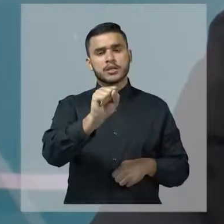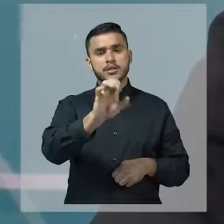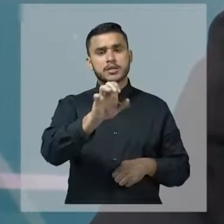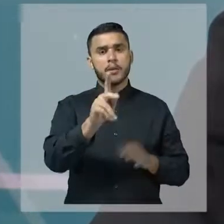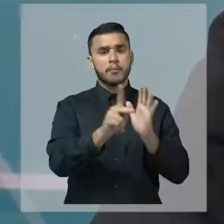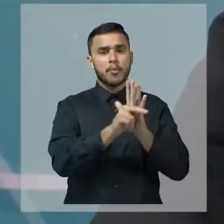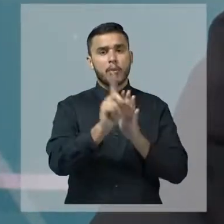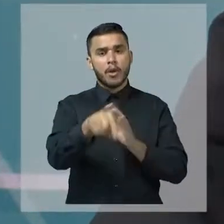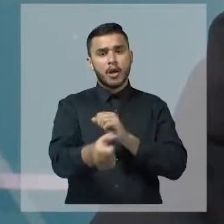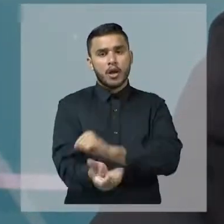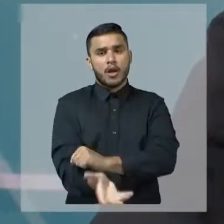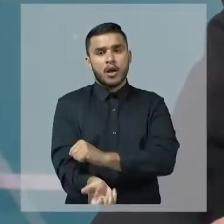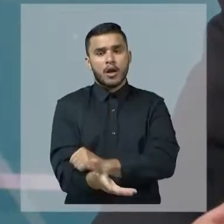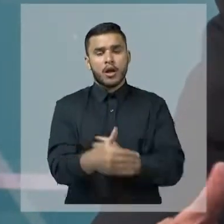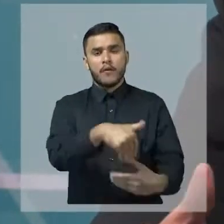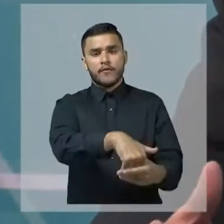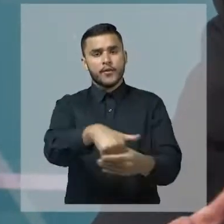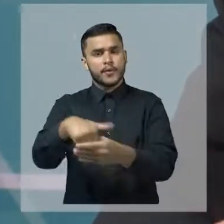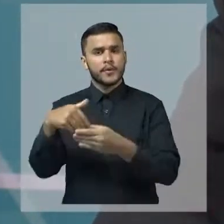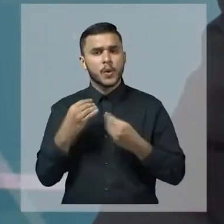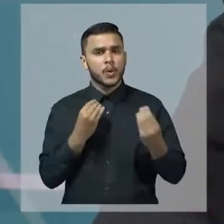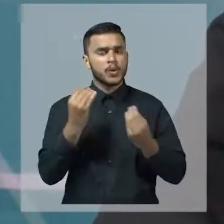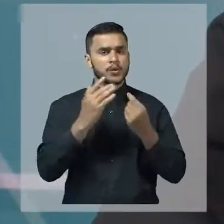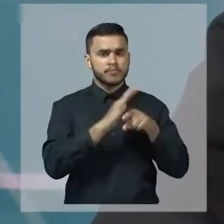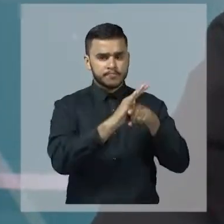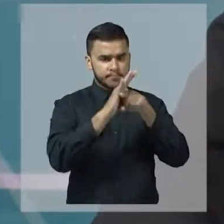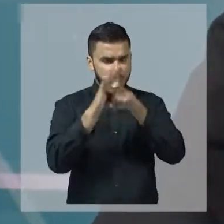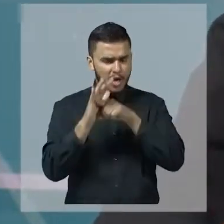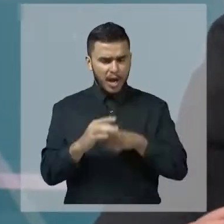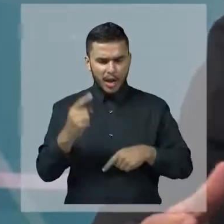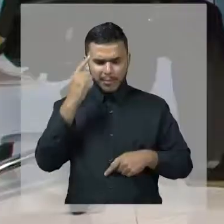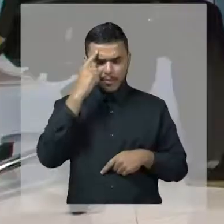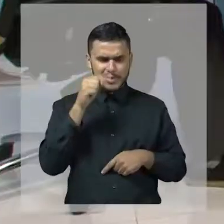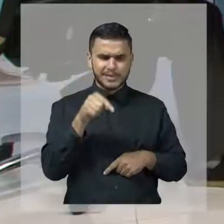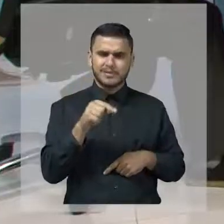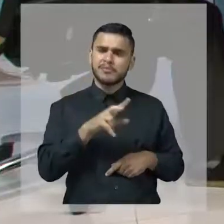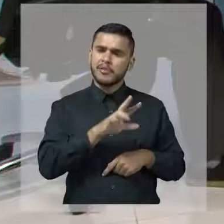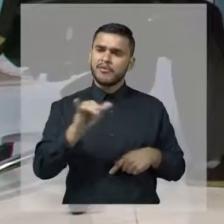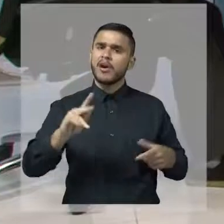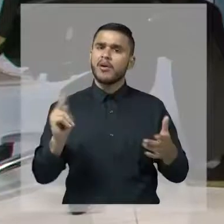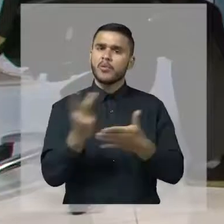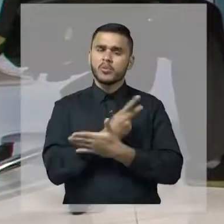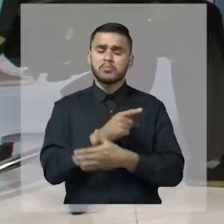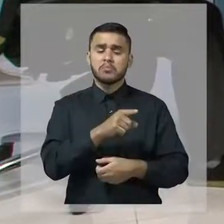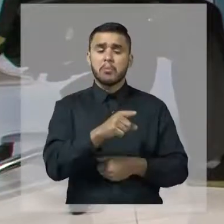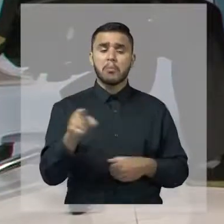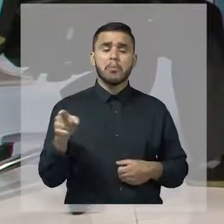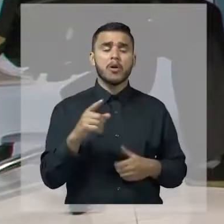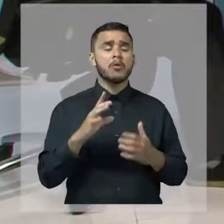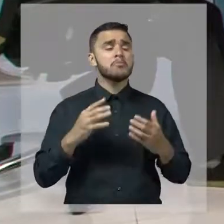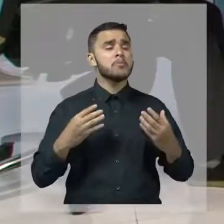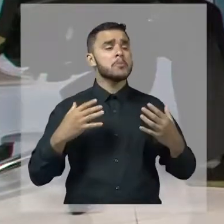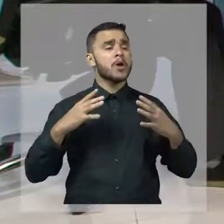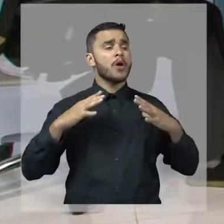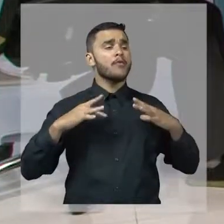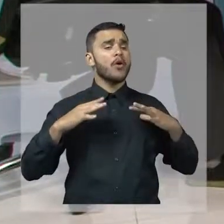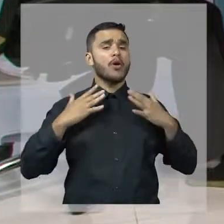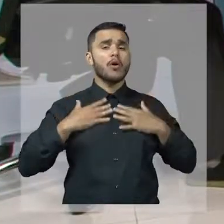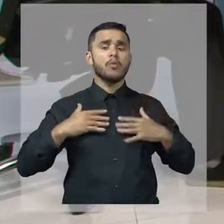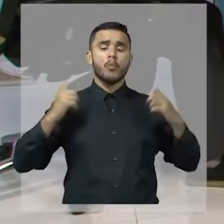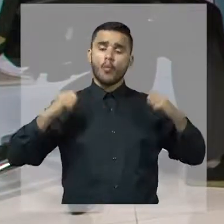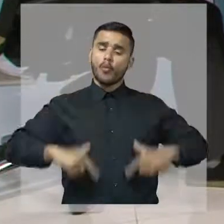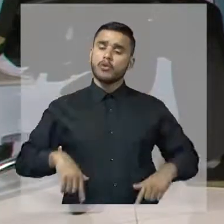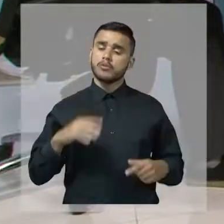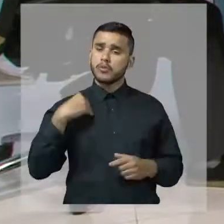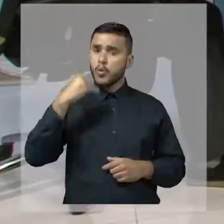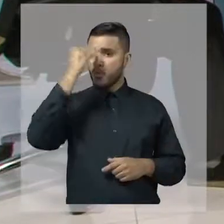clima de impunidade e até de digamos, desalento para aqueles que